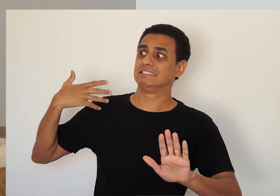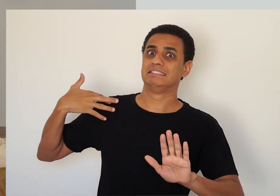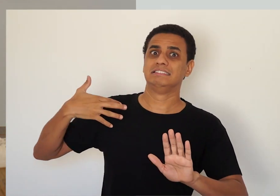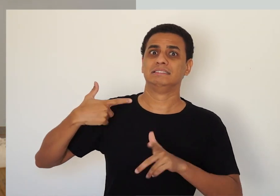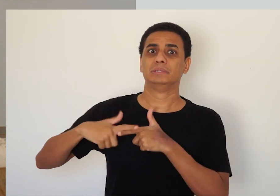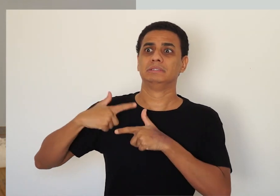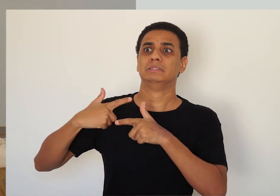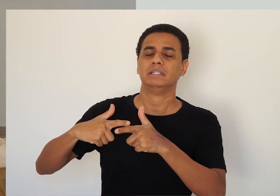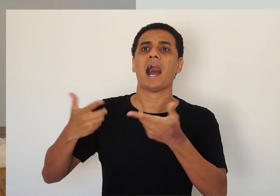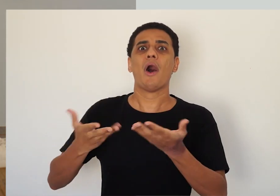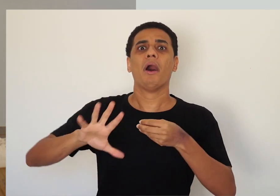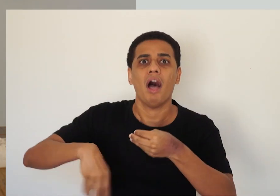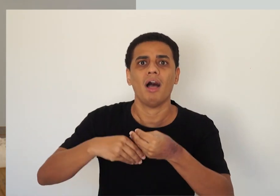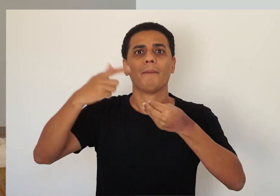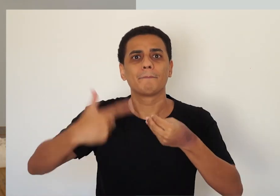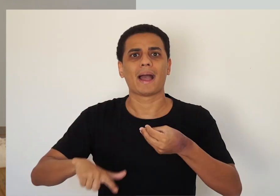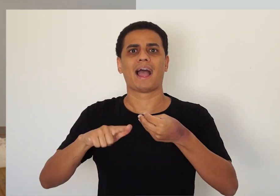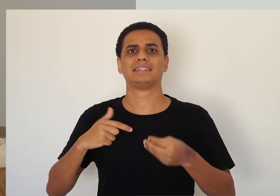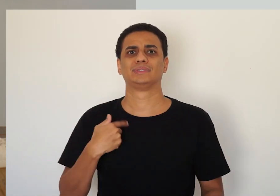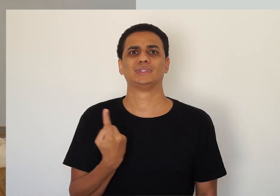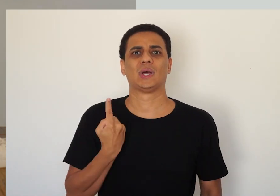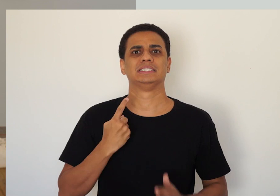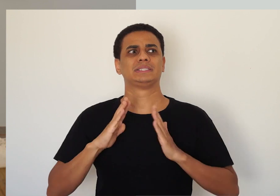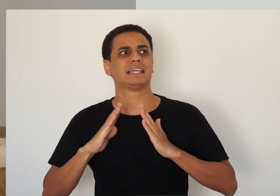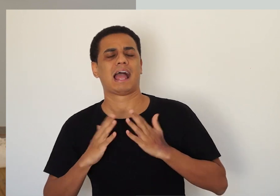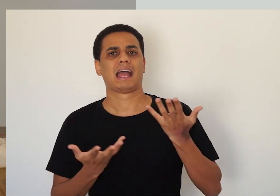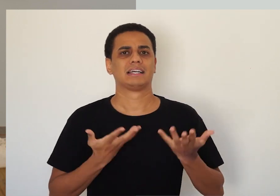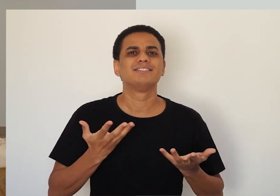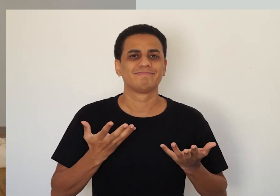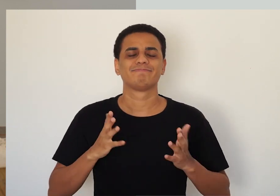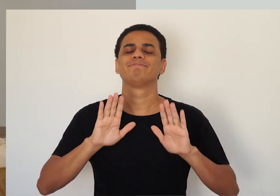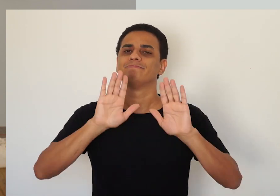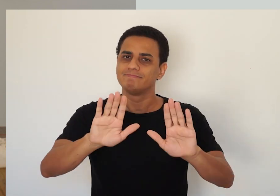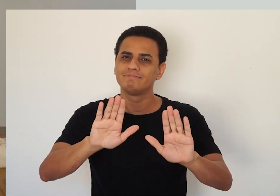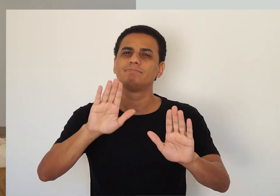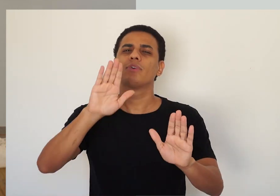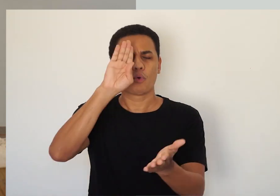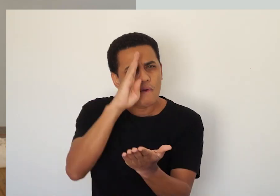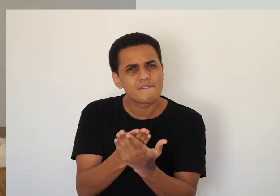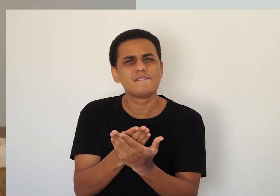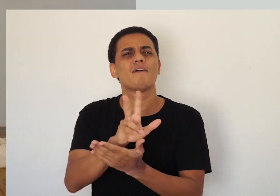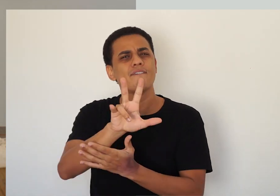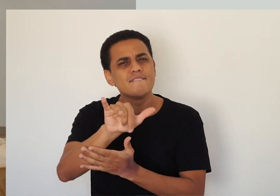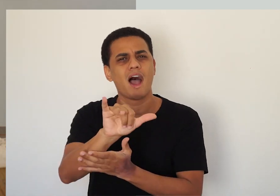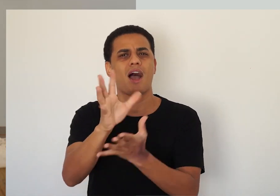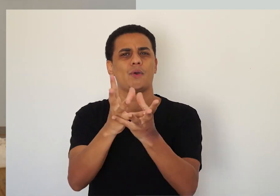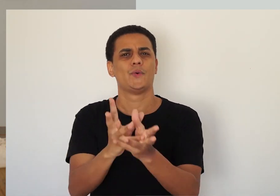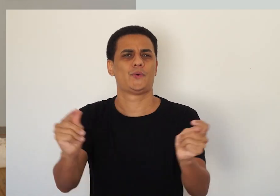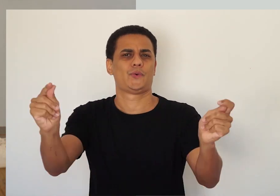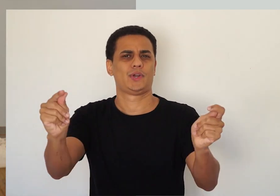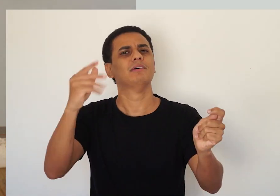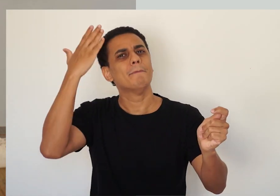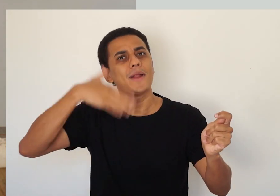se recuperou ainda e entrou nessa provação do isolamento social. Querido, vai passar, pode